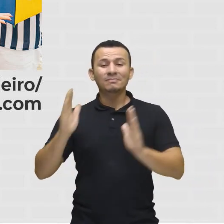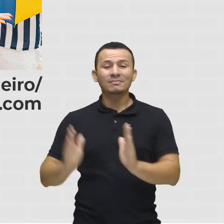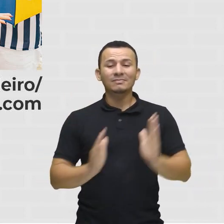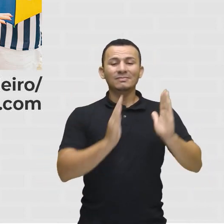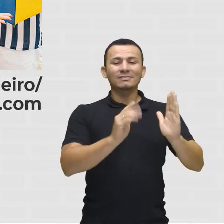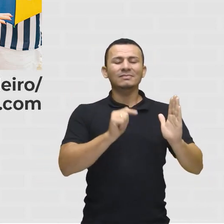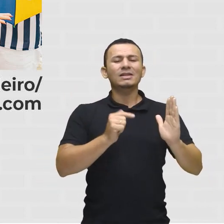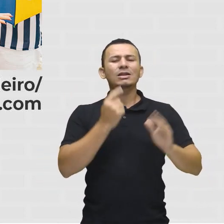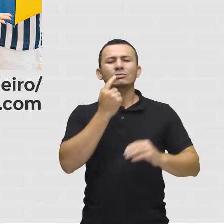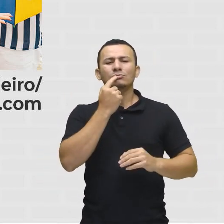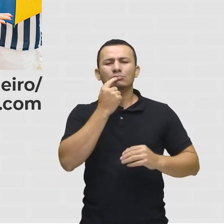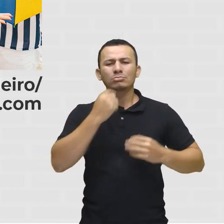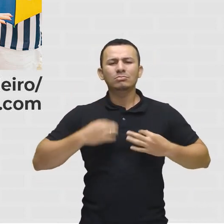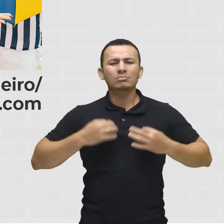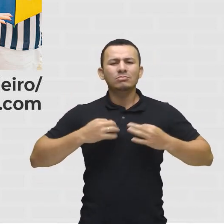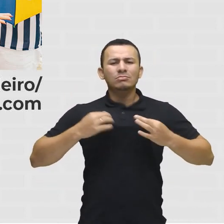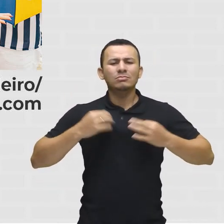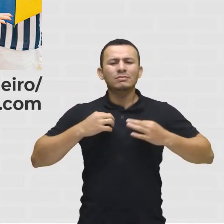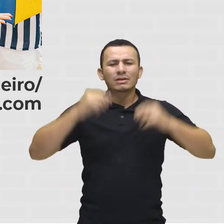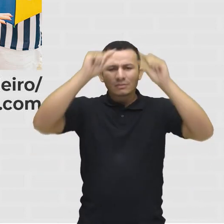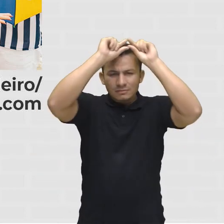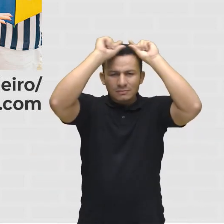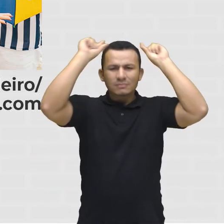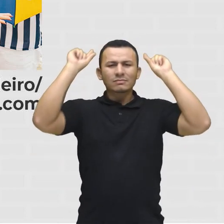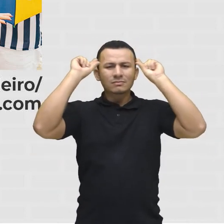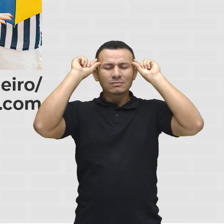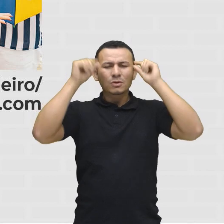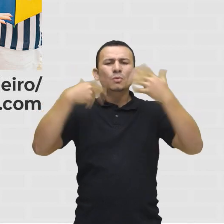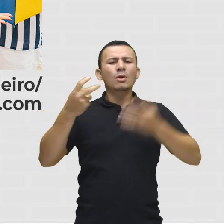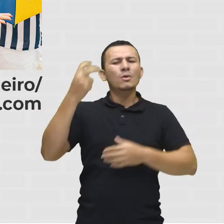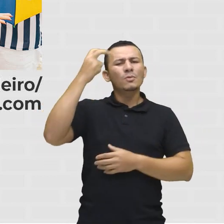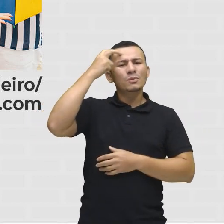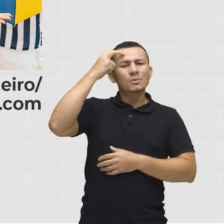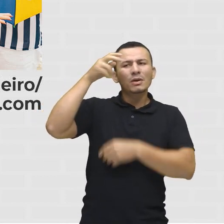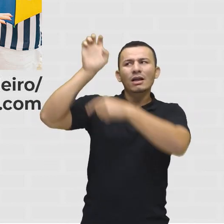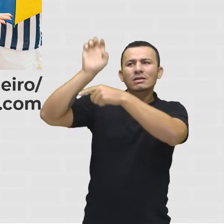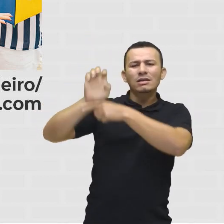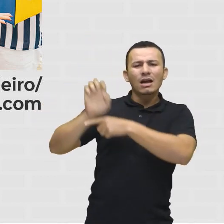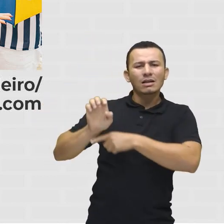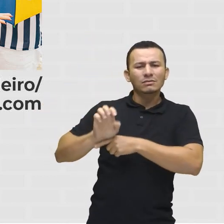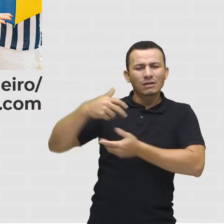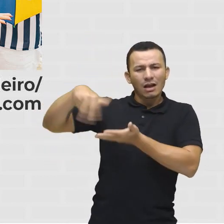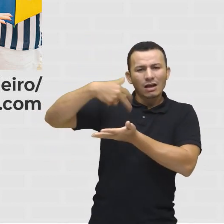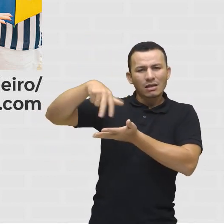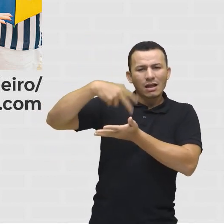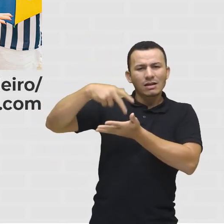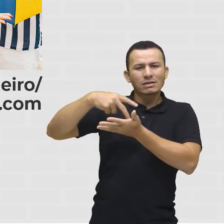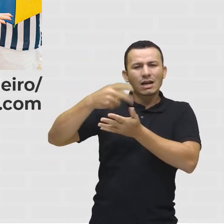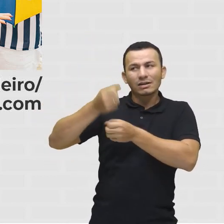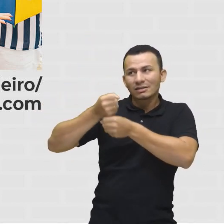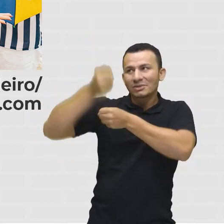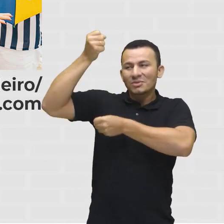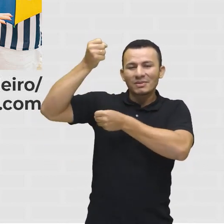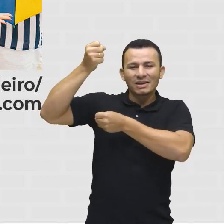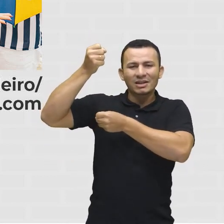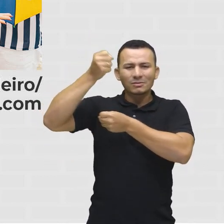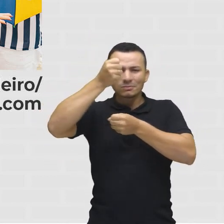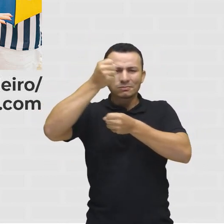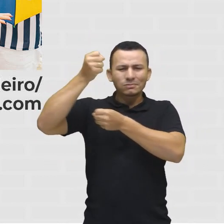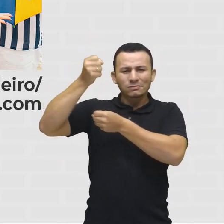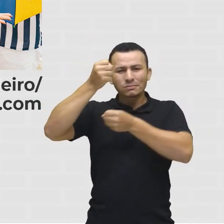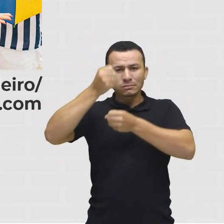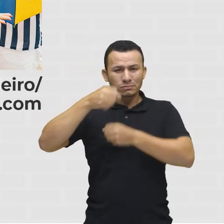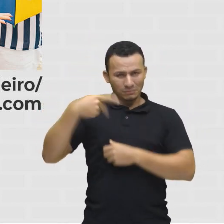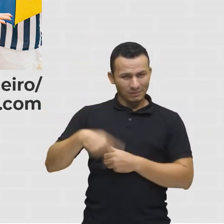na tiara. Então, qual seria o estado? Vocês sabem qual é o estado que dança com essa sombrinha na mão? Será que é aqui